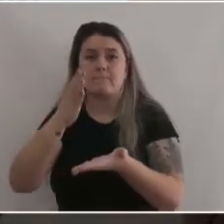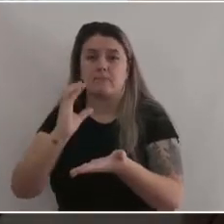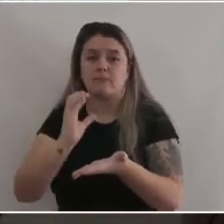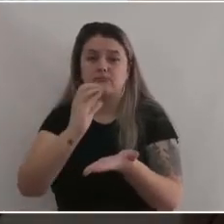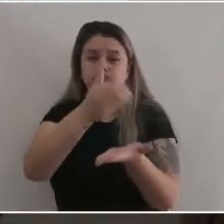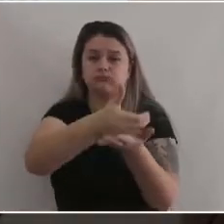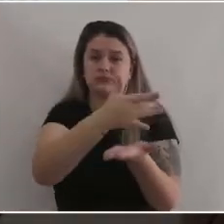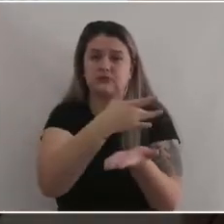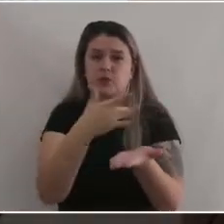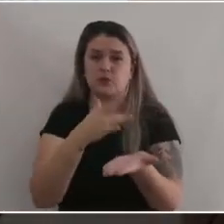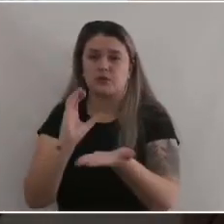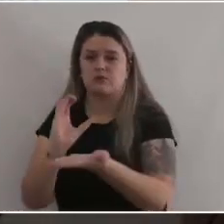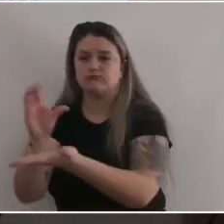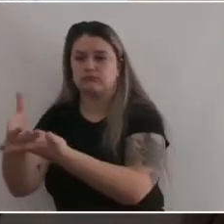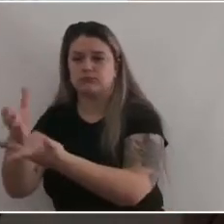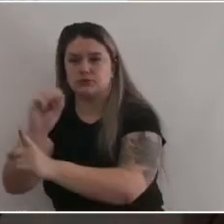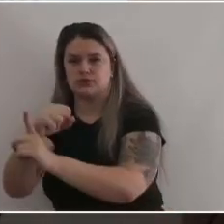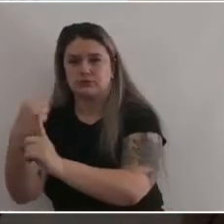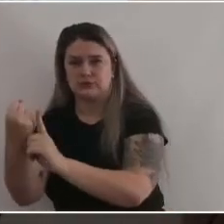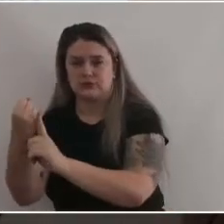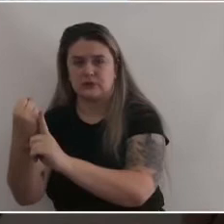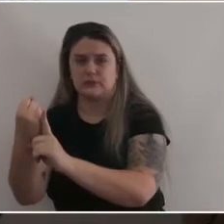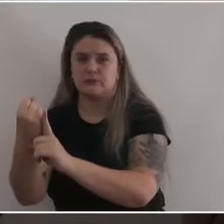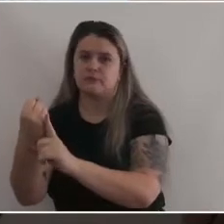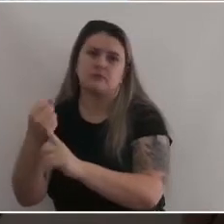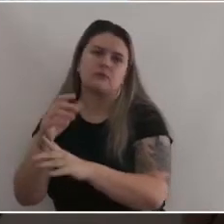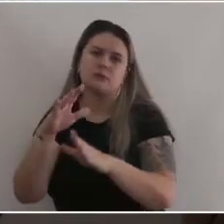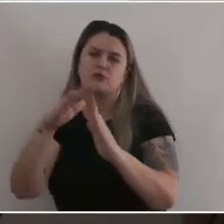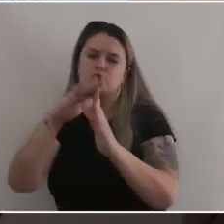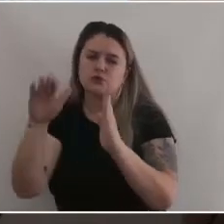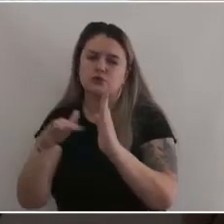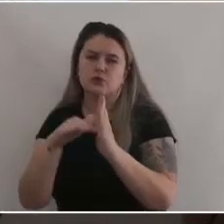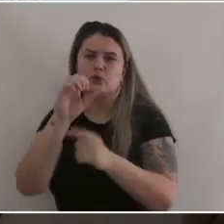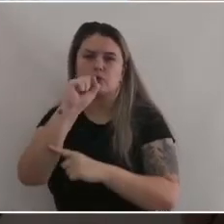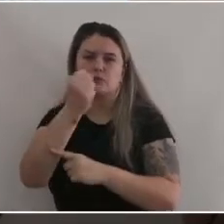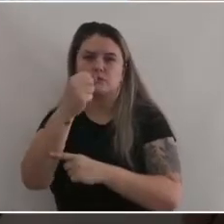para a saúde, metade para a assistência social, então totalizando